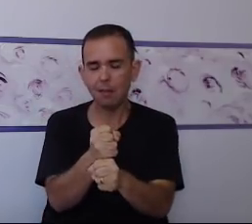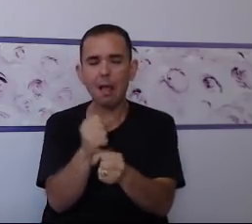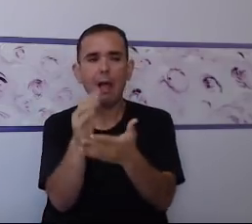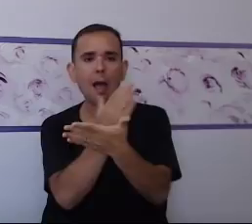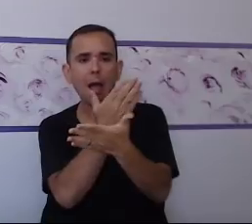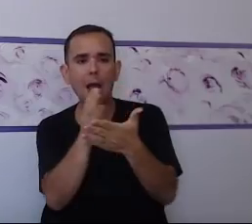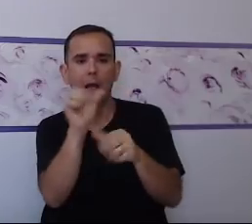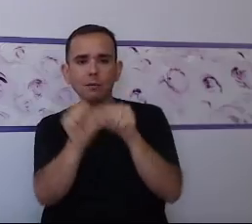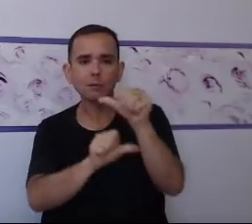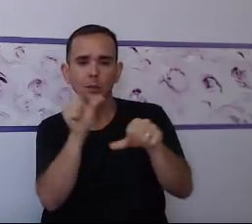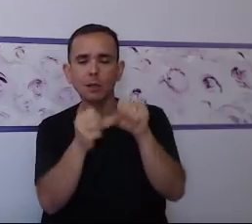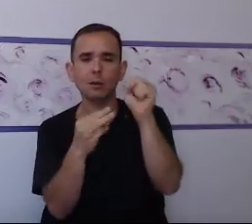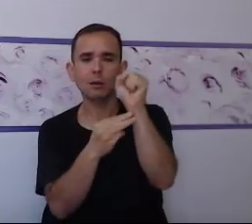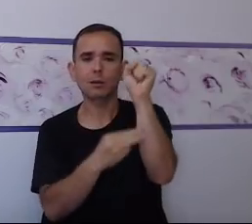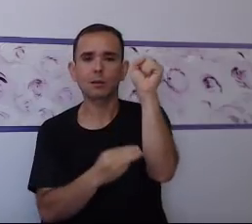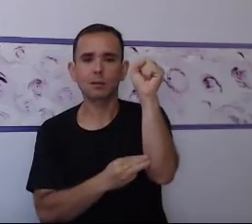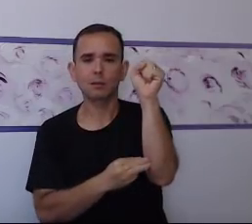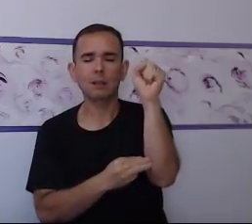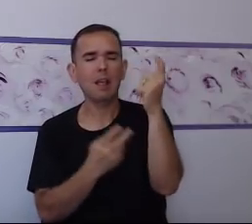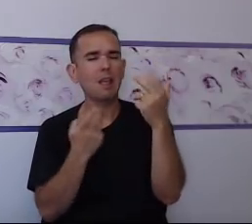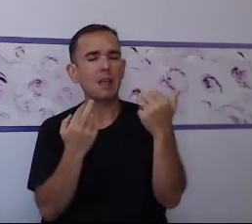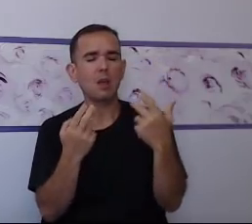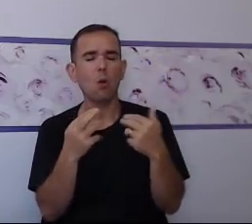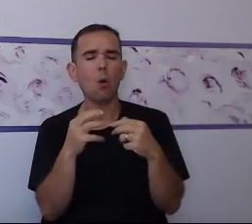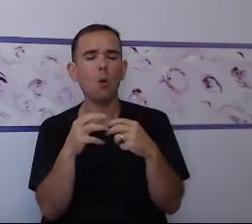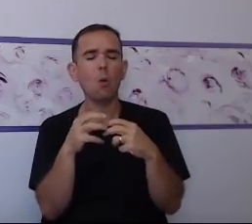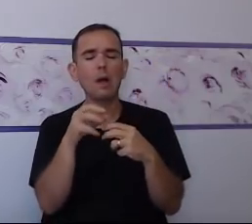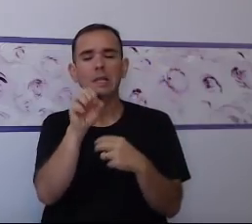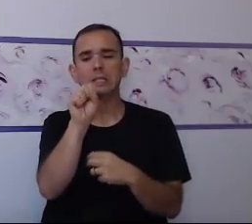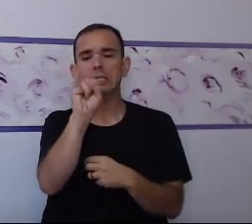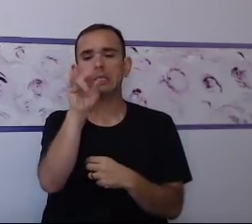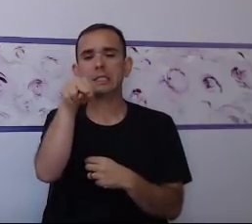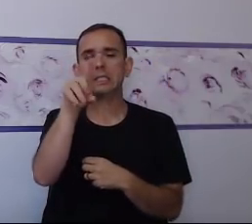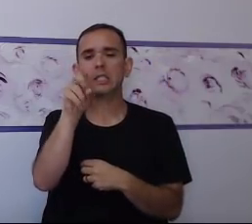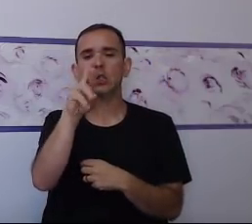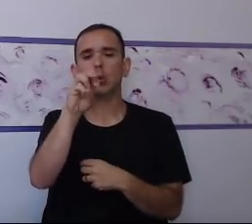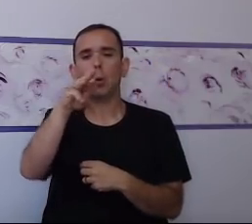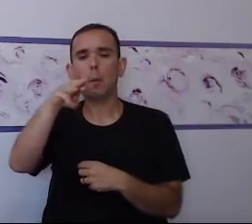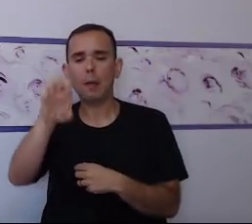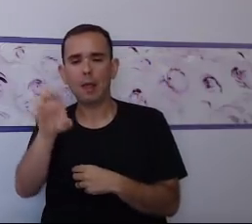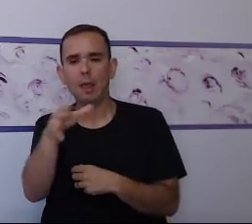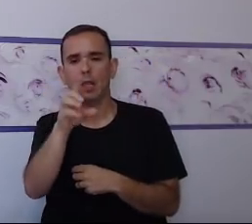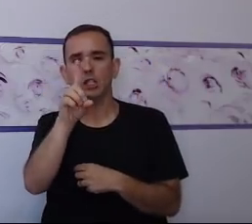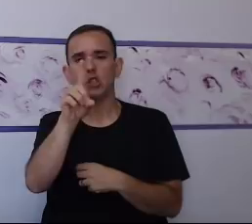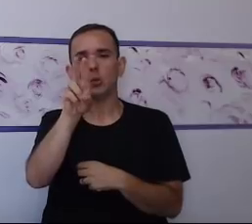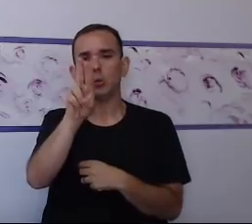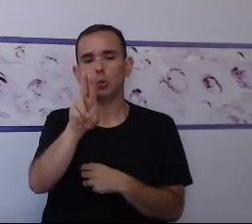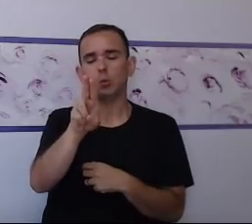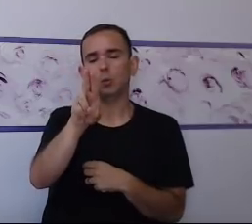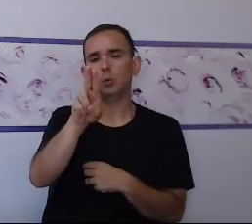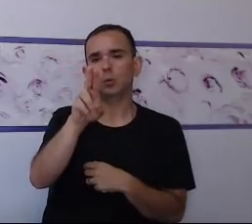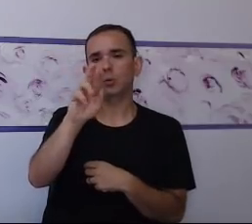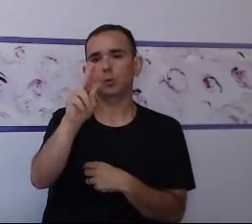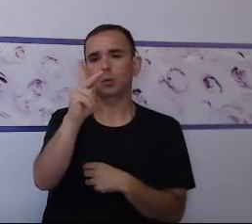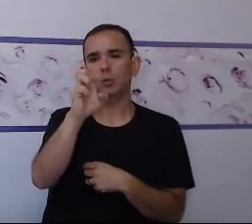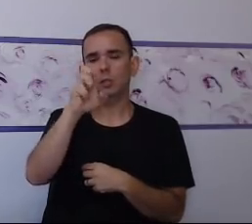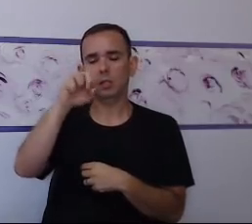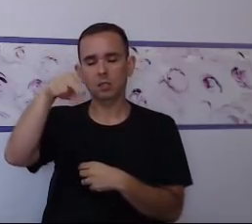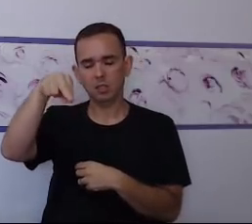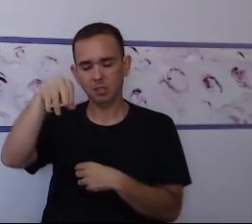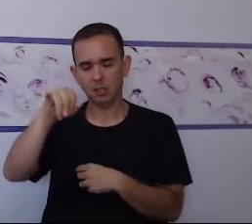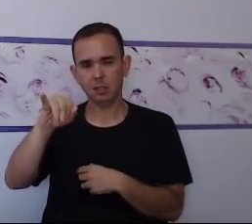alterações musculares como a síndrome de Duchenne. Então, às vezes, é um aluno que está desde a educação infantil, que está desenvolvendo bem, que está